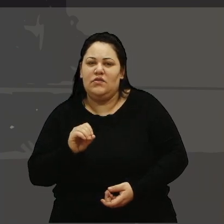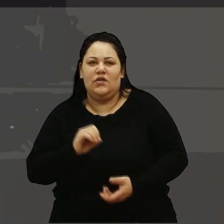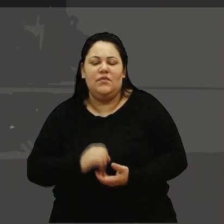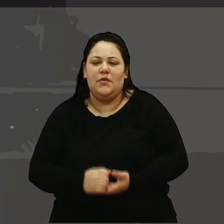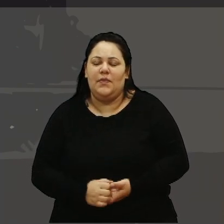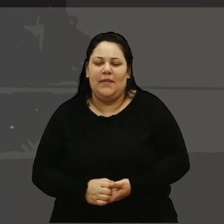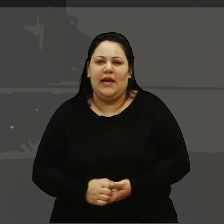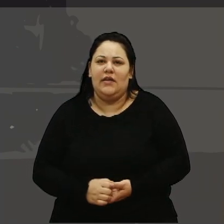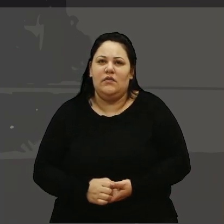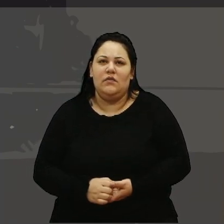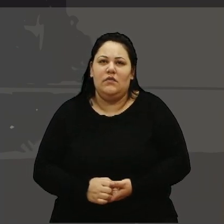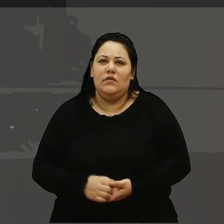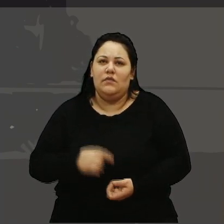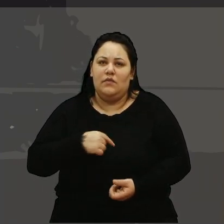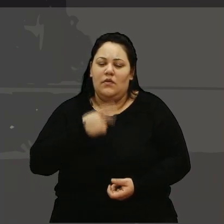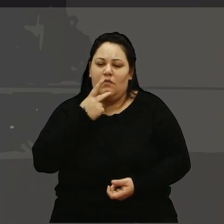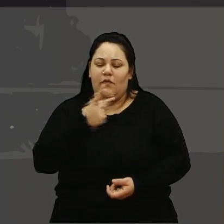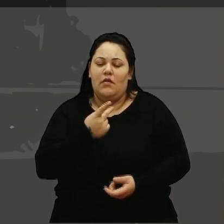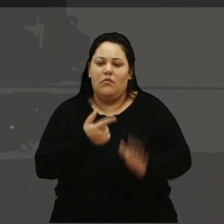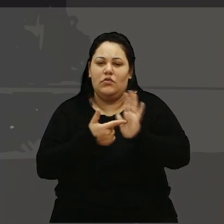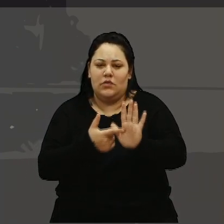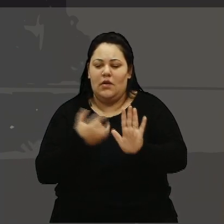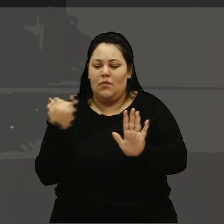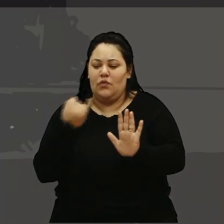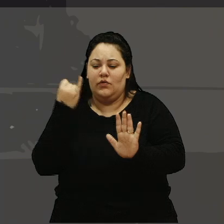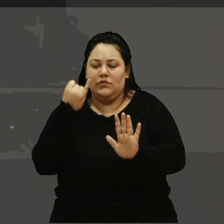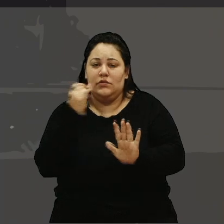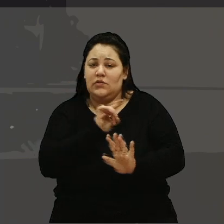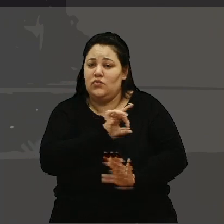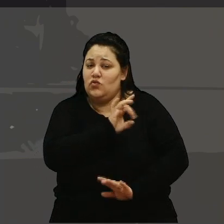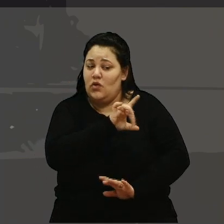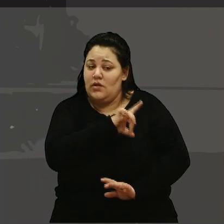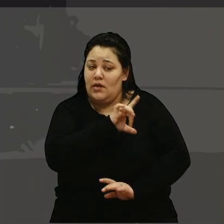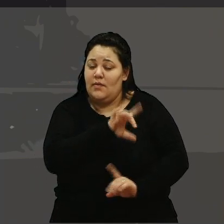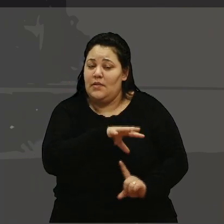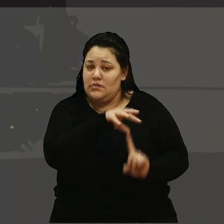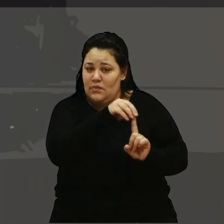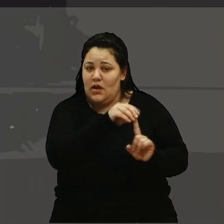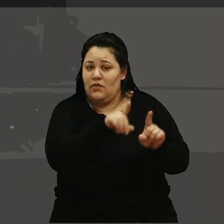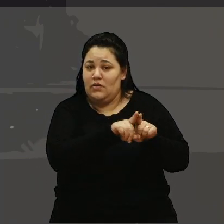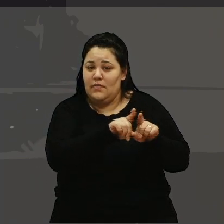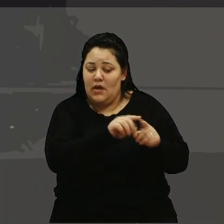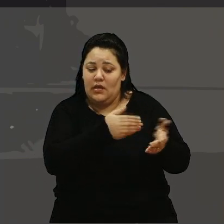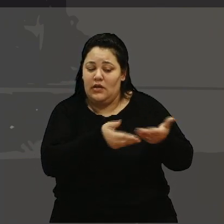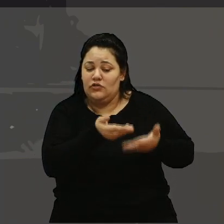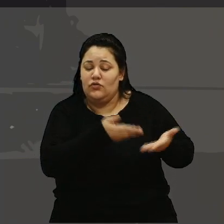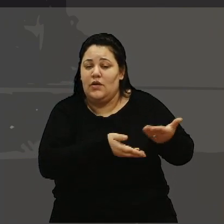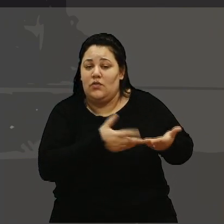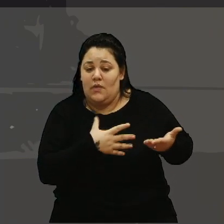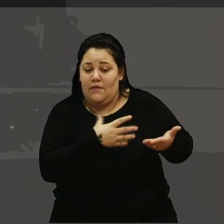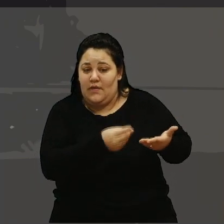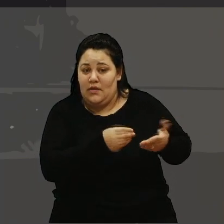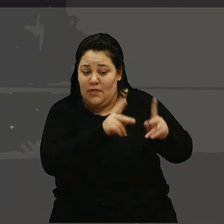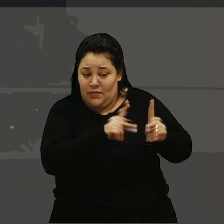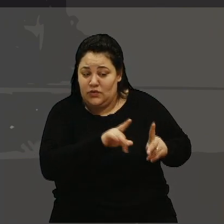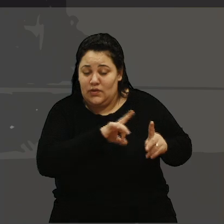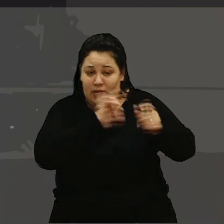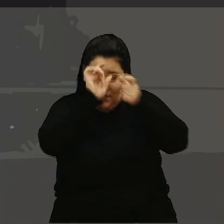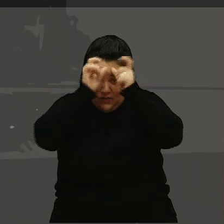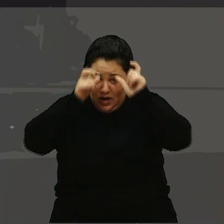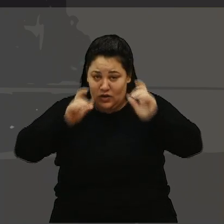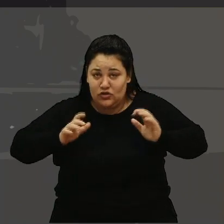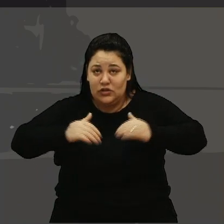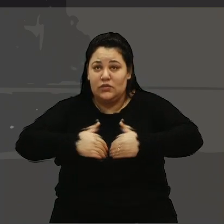da importância não só de ter a prioridade para sua filha, enfim, para a pessoa que tem o transtorno do espectro